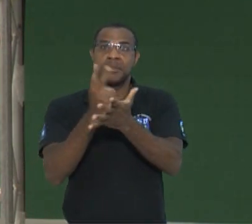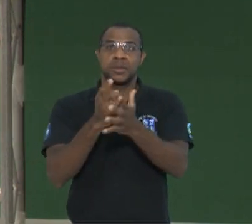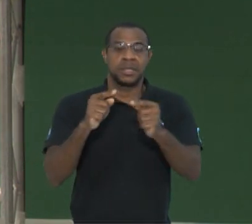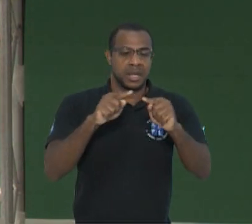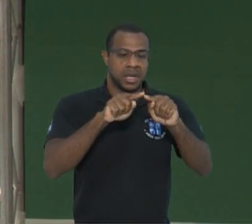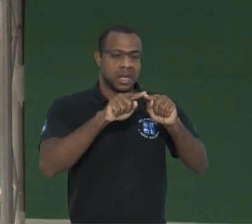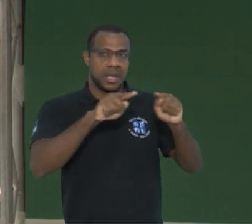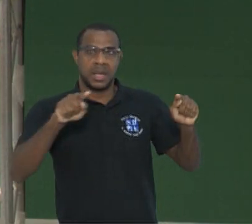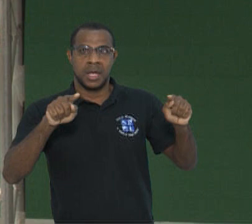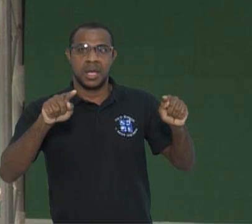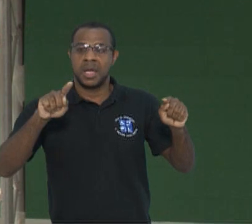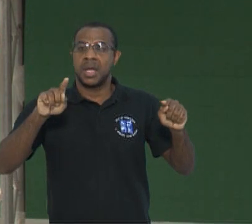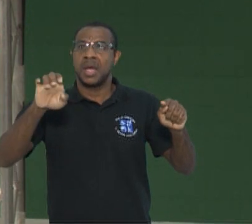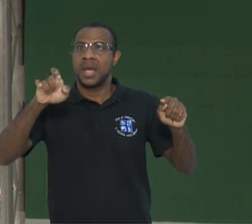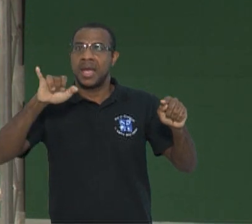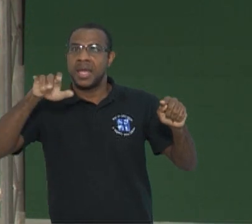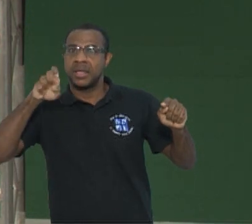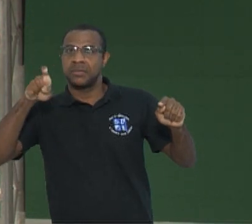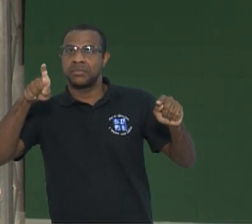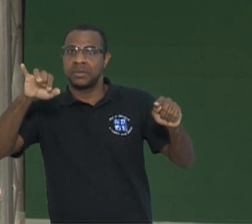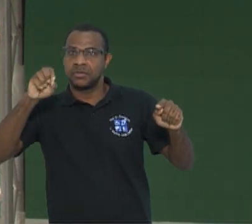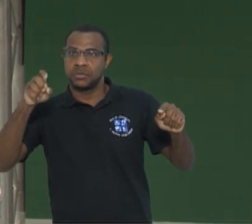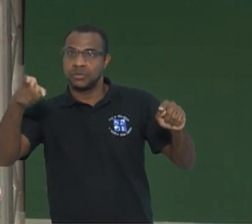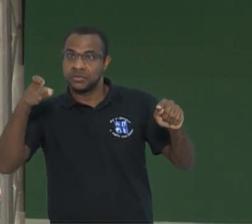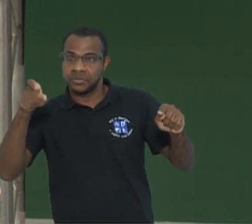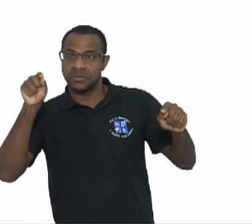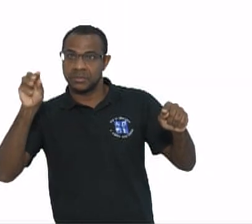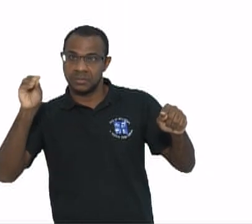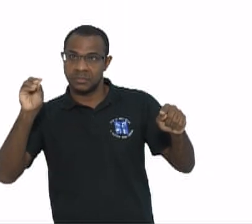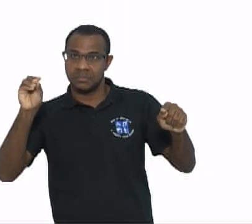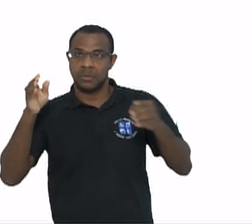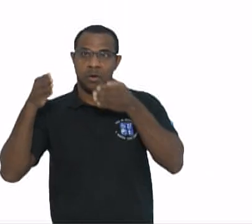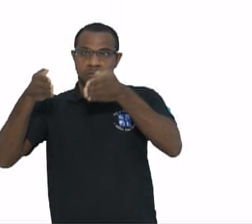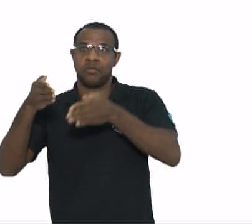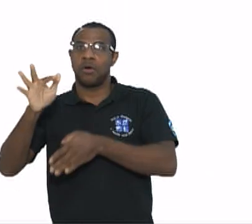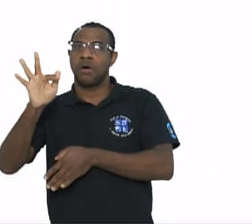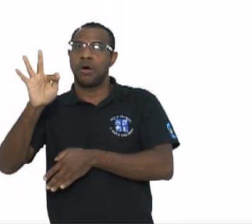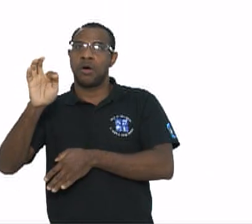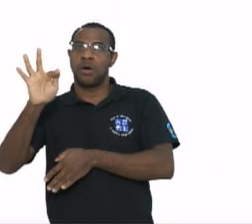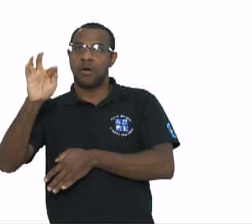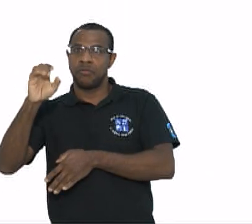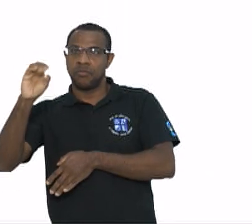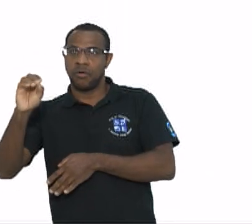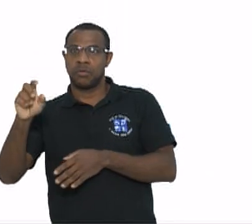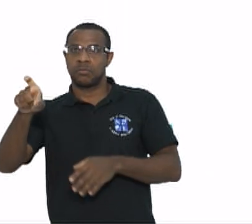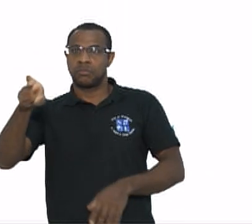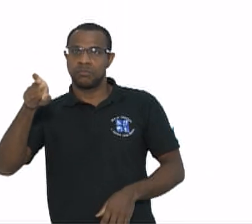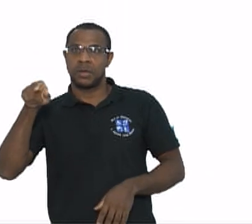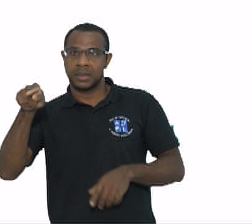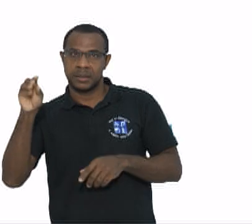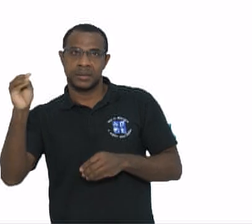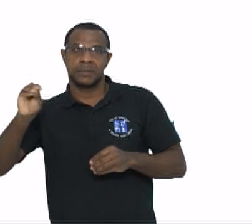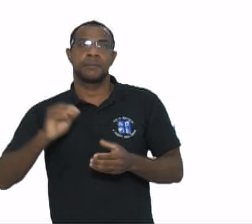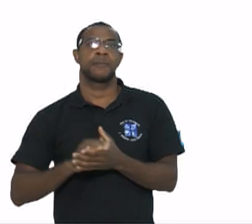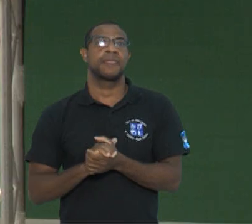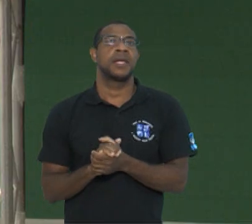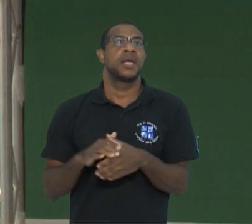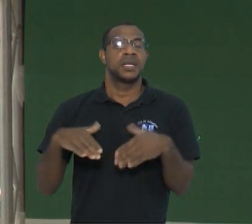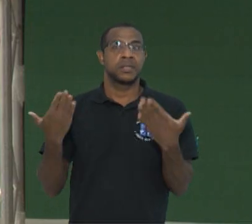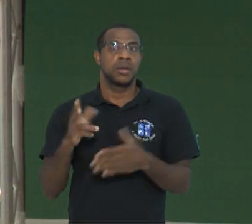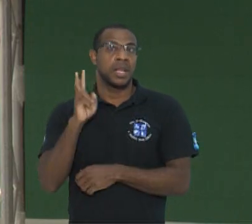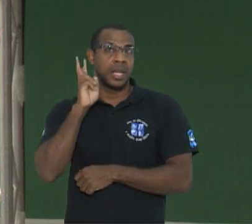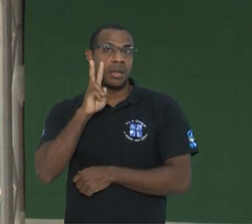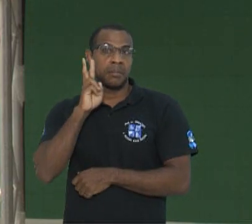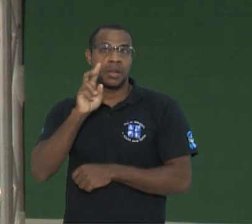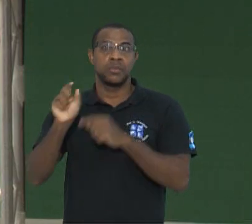E vamos colocar o y ao quadrado sobre o a ao quadrado quando os focos estiverem sobre o eixo y. Lembrando que se os